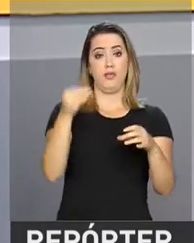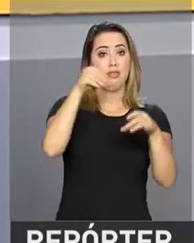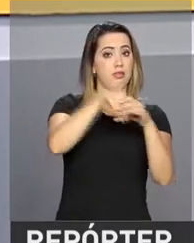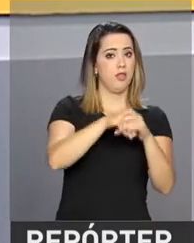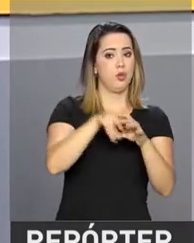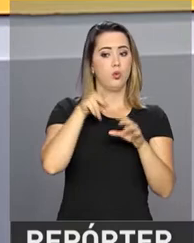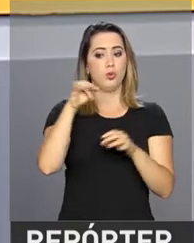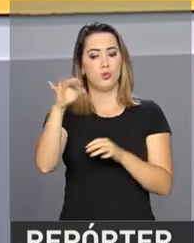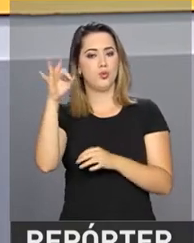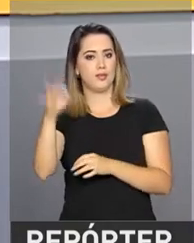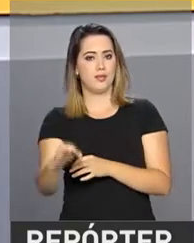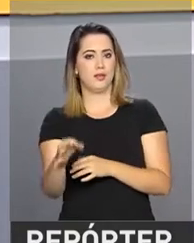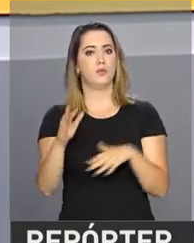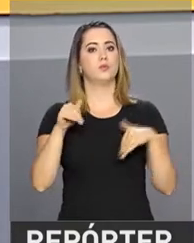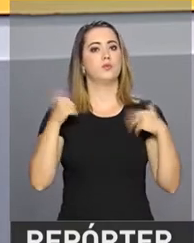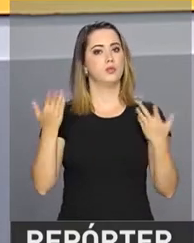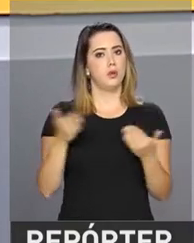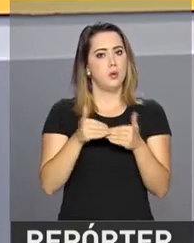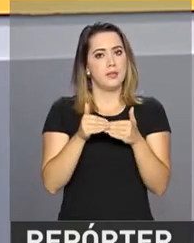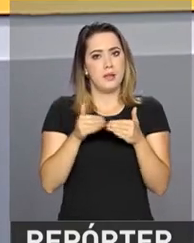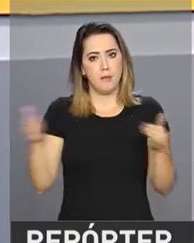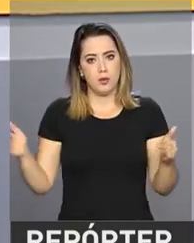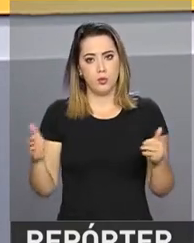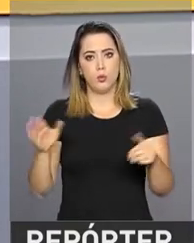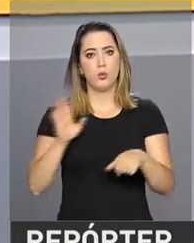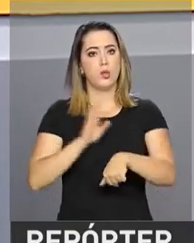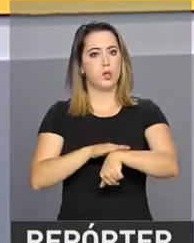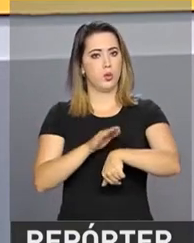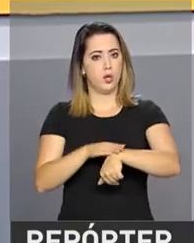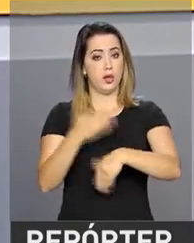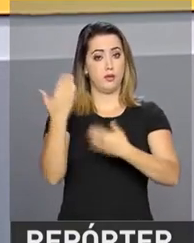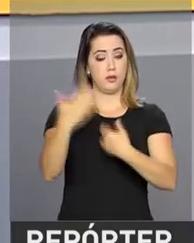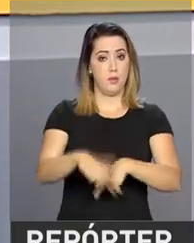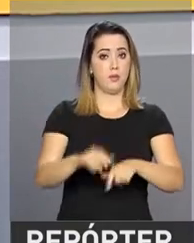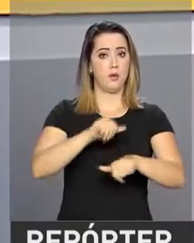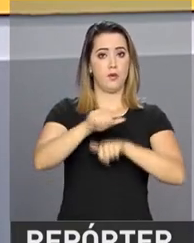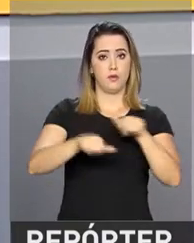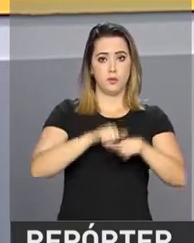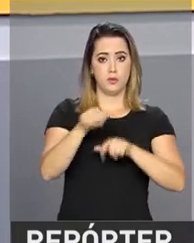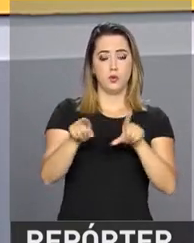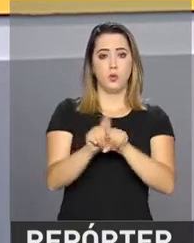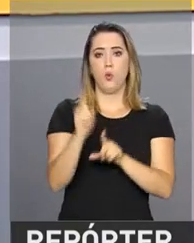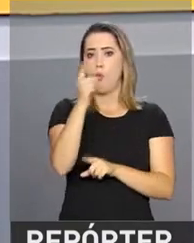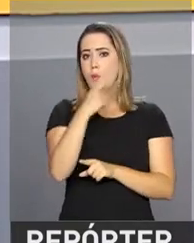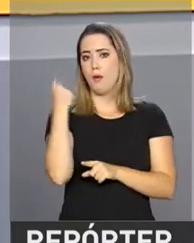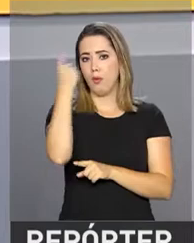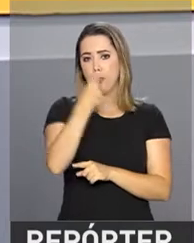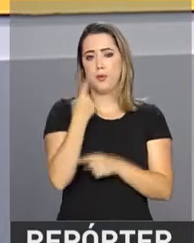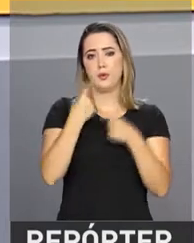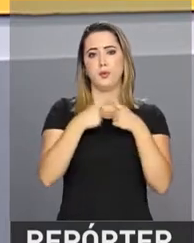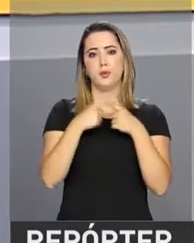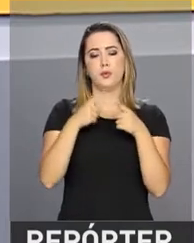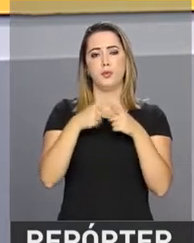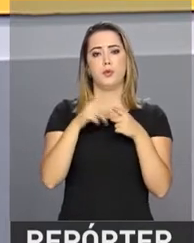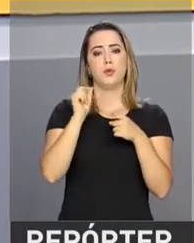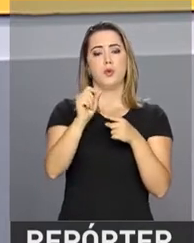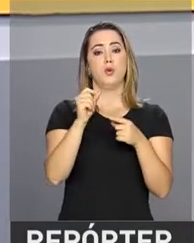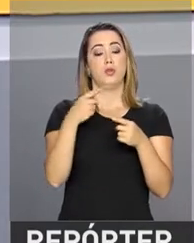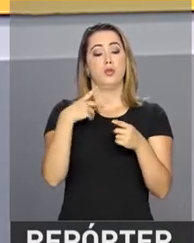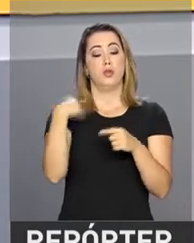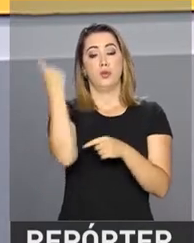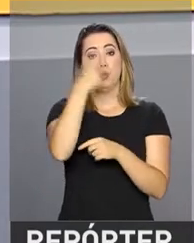de data a abertura dos portões e o início dos exames foram adiados em uma hora por causa do horário de verão